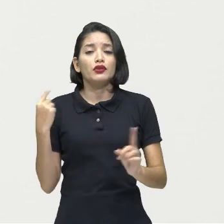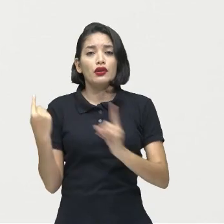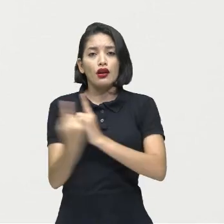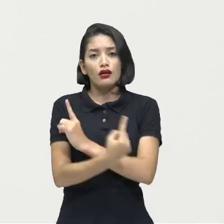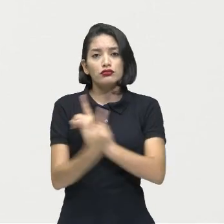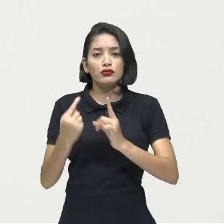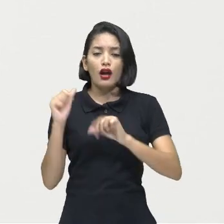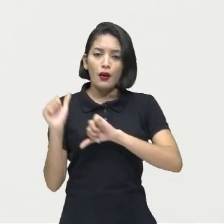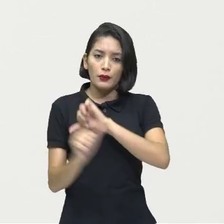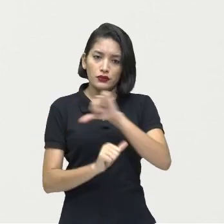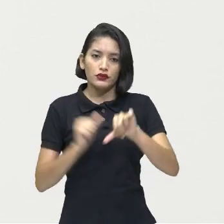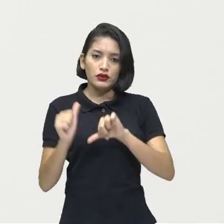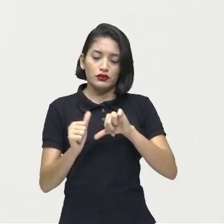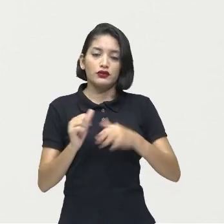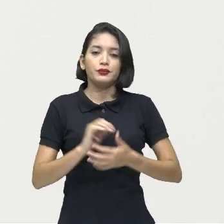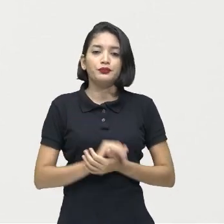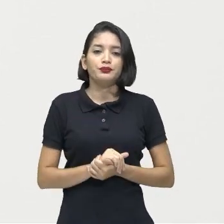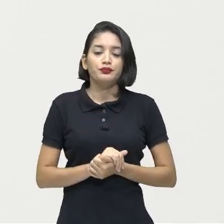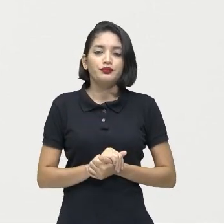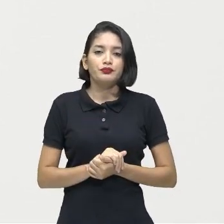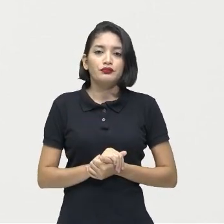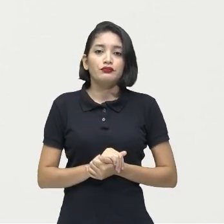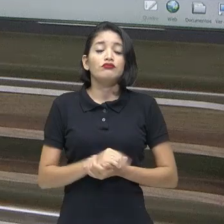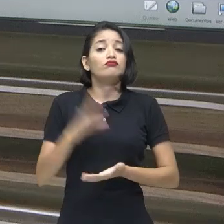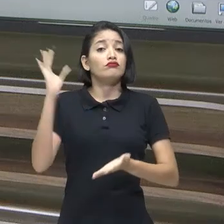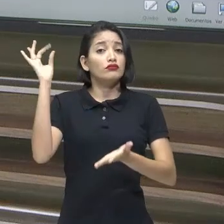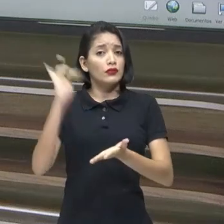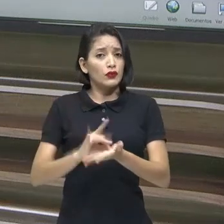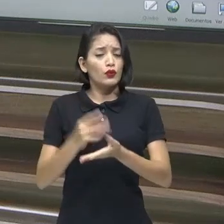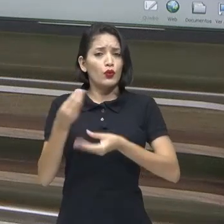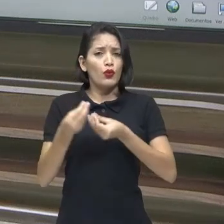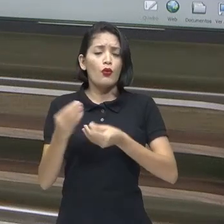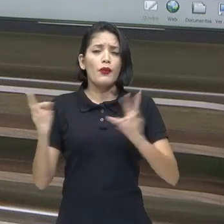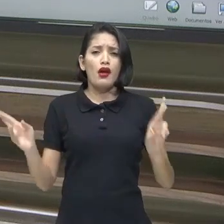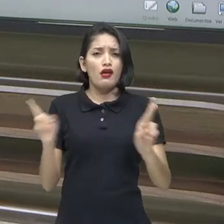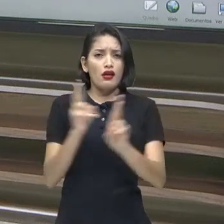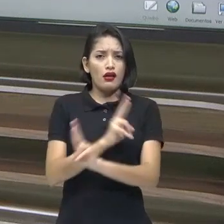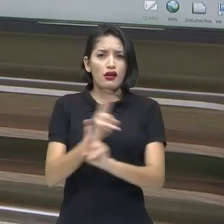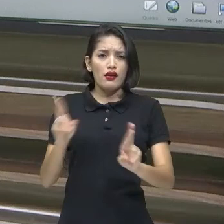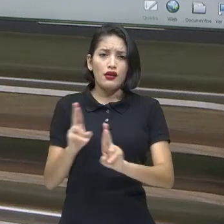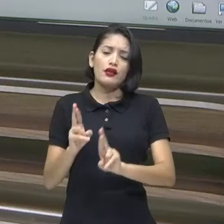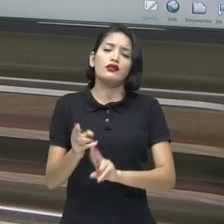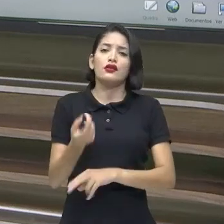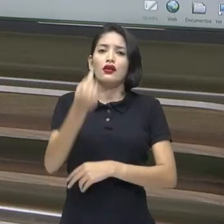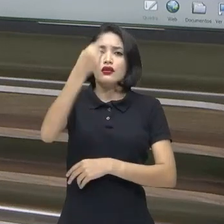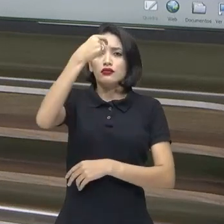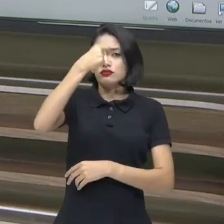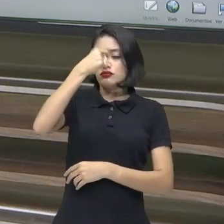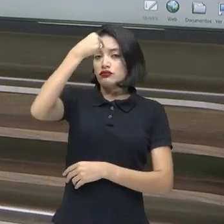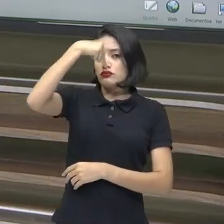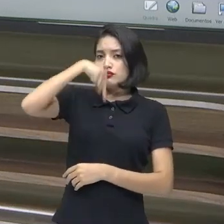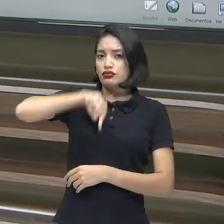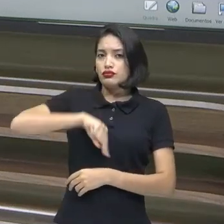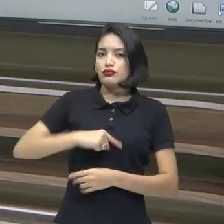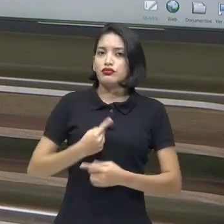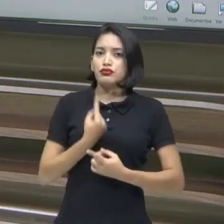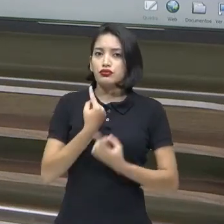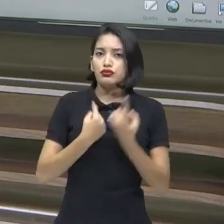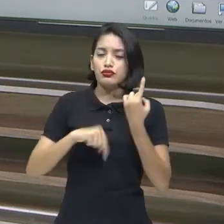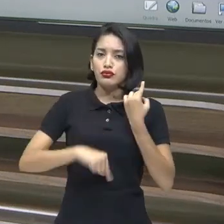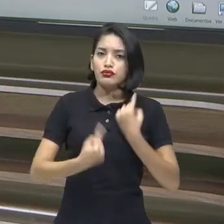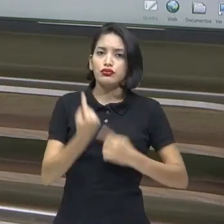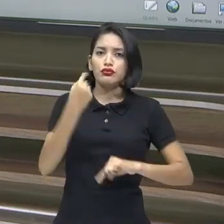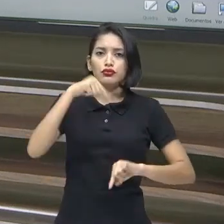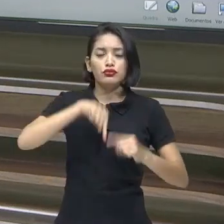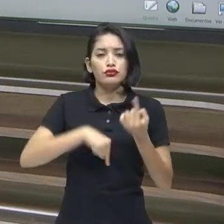carbônico, né? Então aqui a gente confirma a relação ali que existe entre o sistema circulatório e respiratório, né? Eles